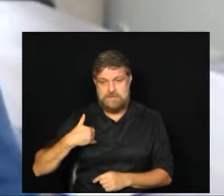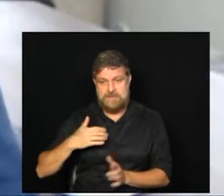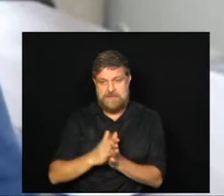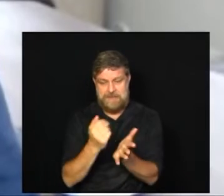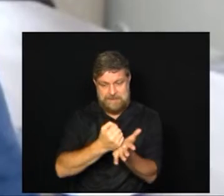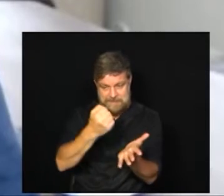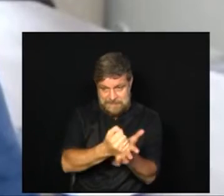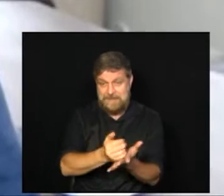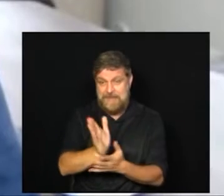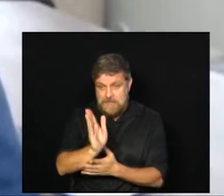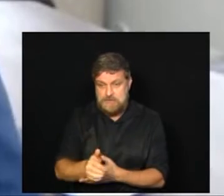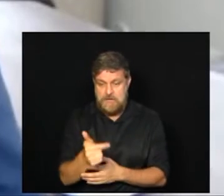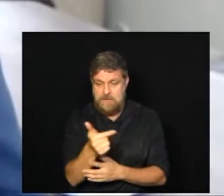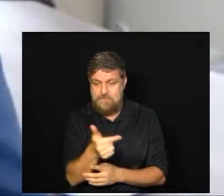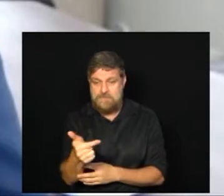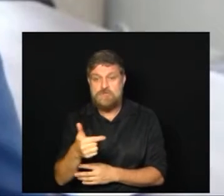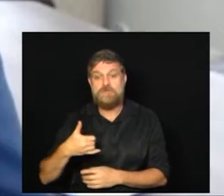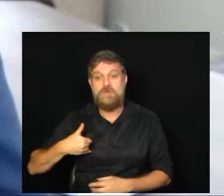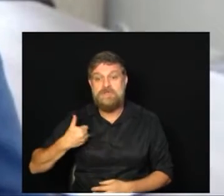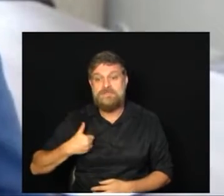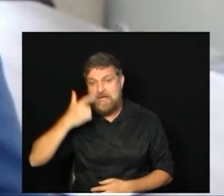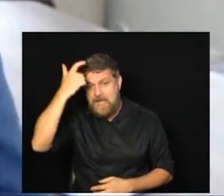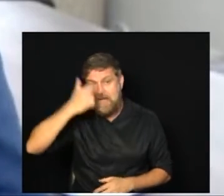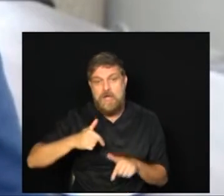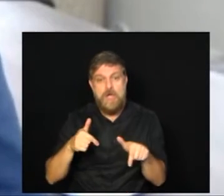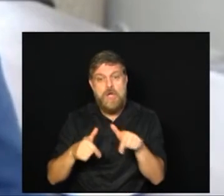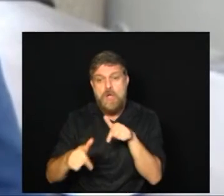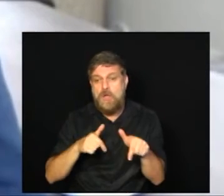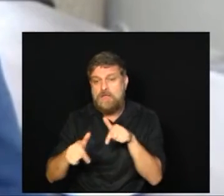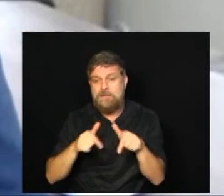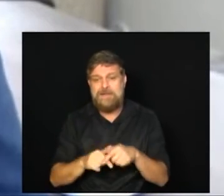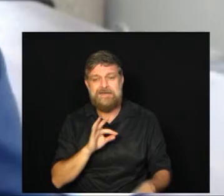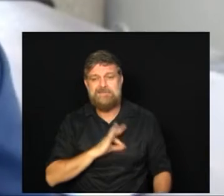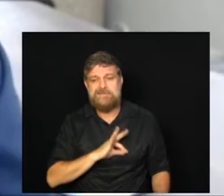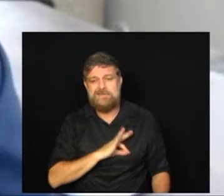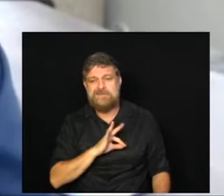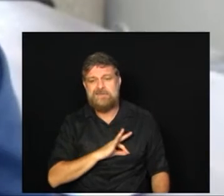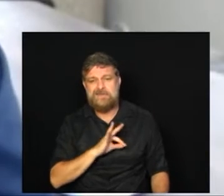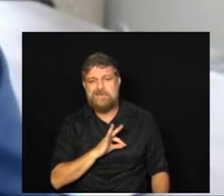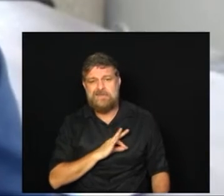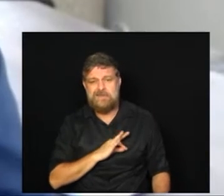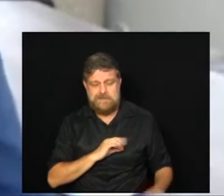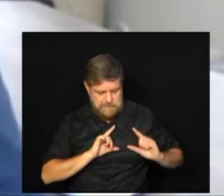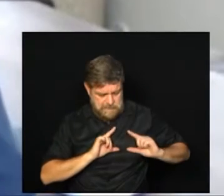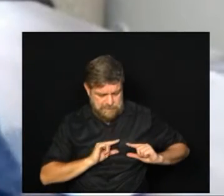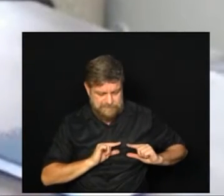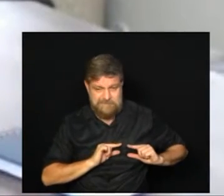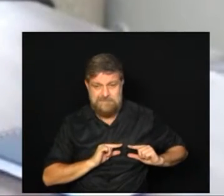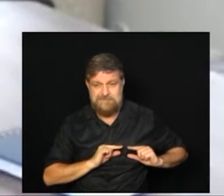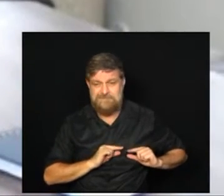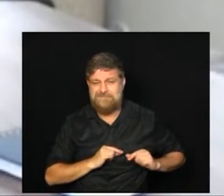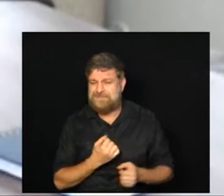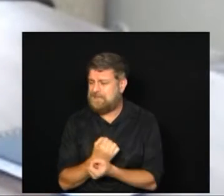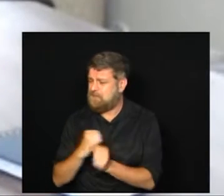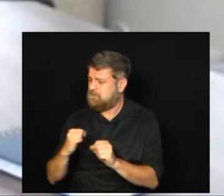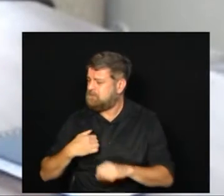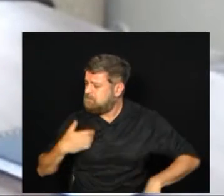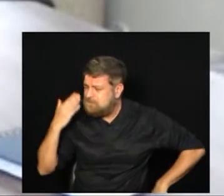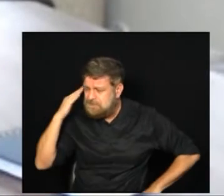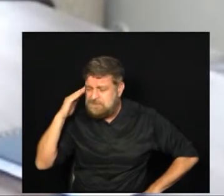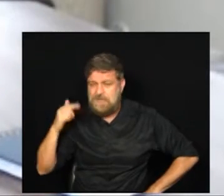assinada, com 22 anos eu trabalhava muito, mas o meu salário não chegava até o dia 30. E eu não entendia aquilo, eu dava